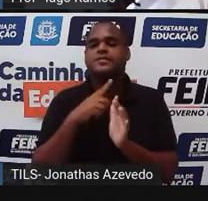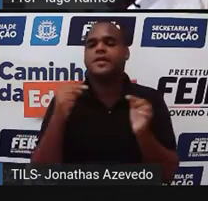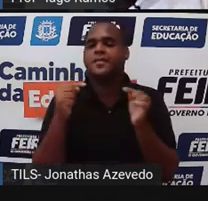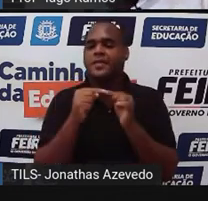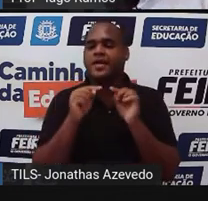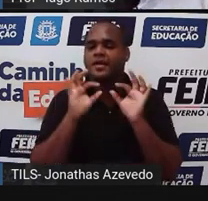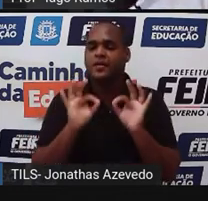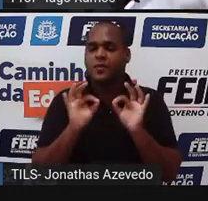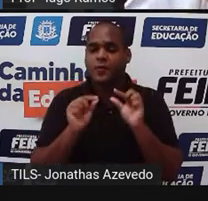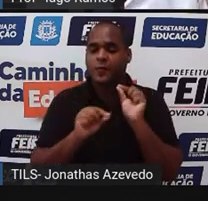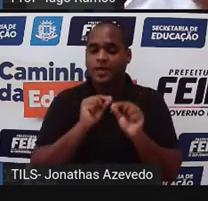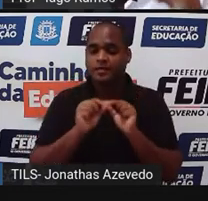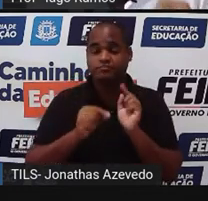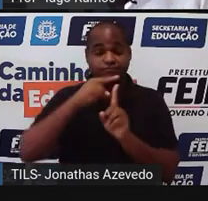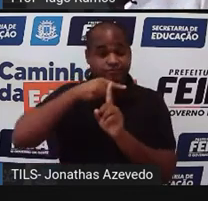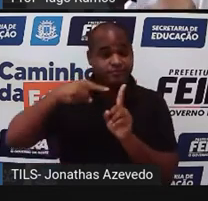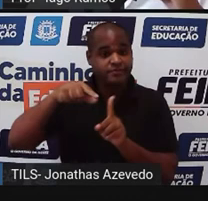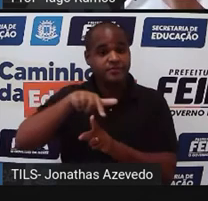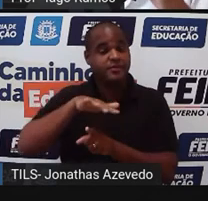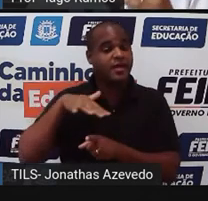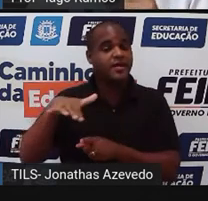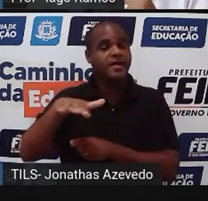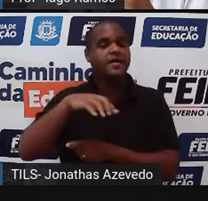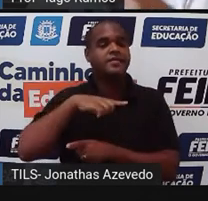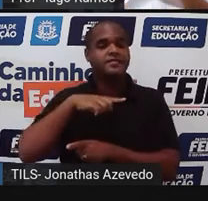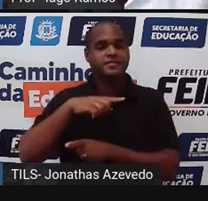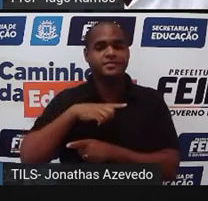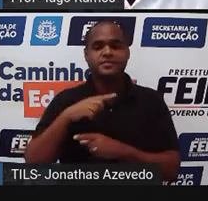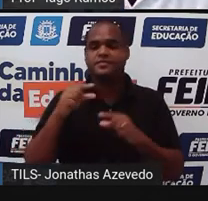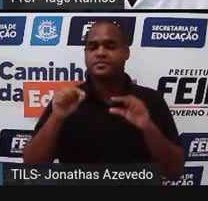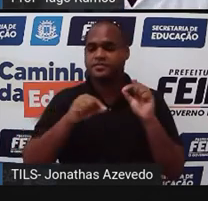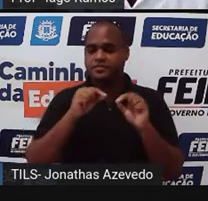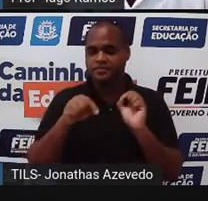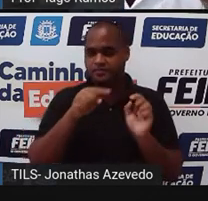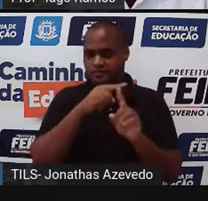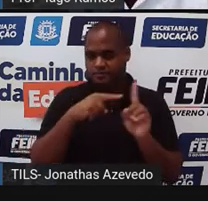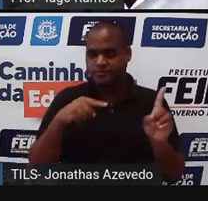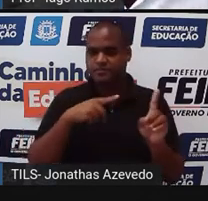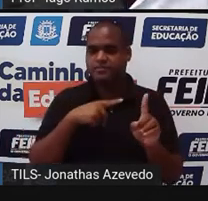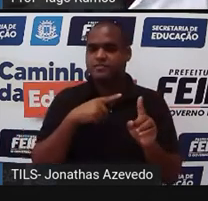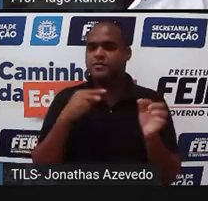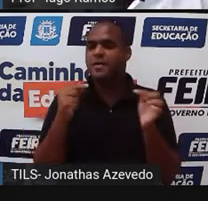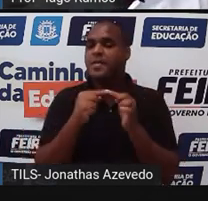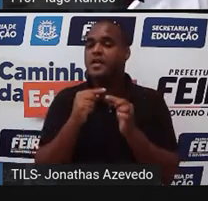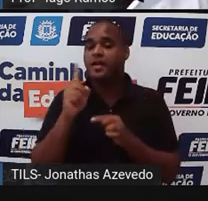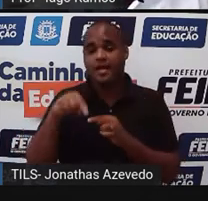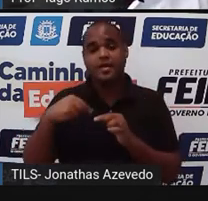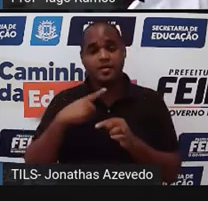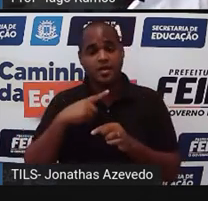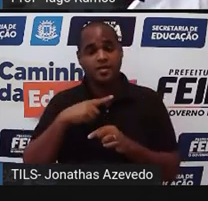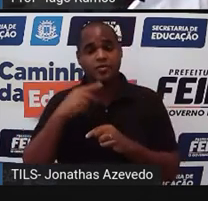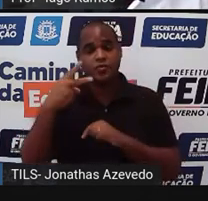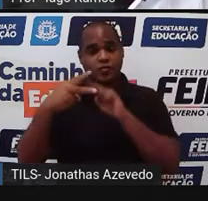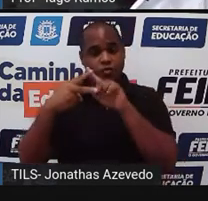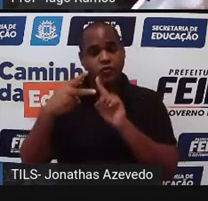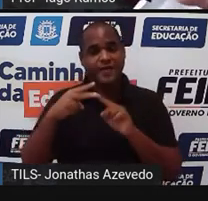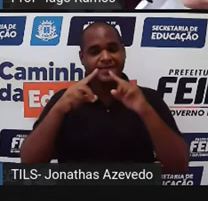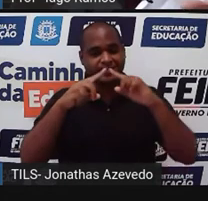a metade da área do retângulo que é formado por esses dois triângulos